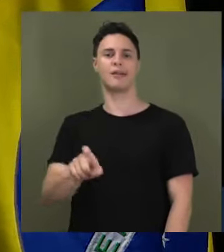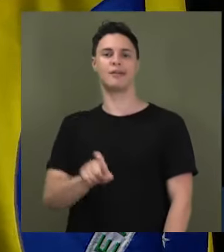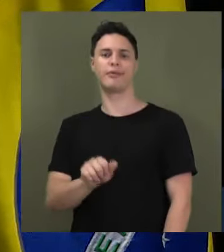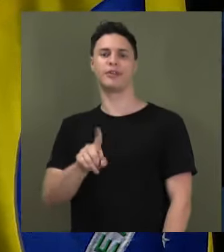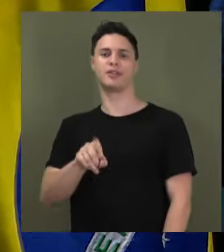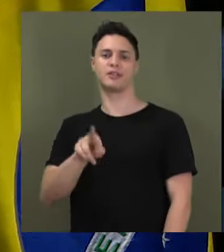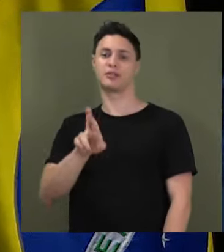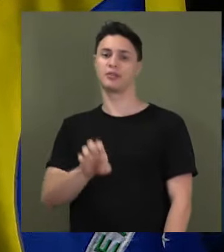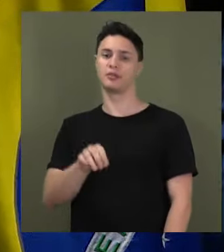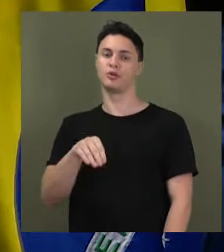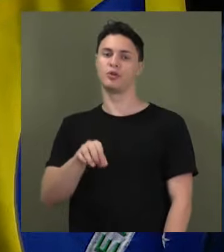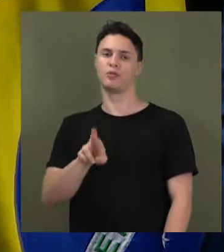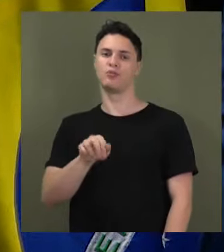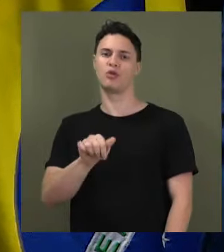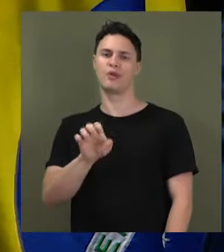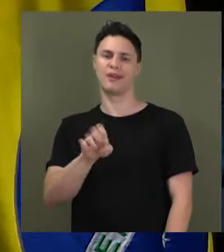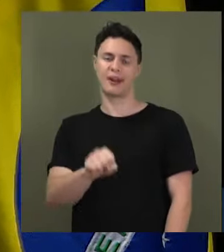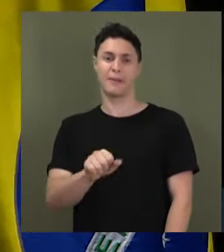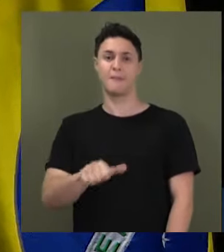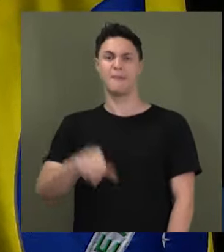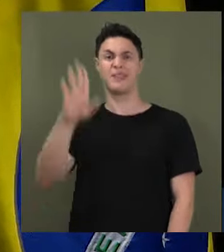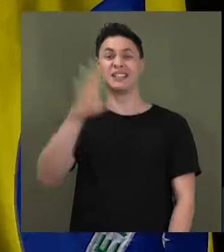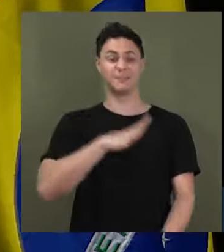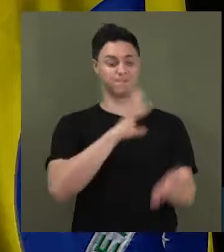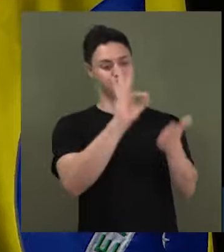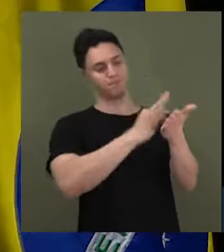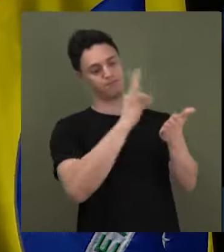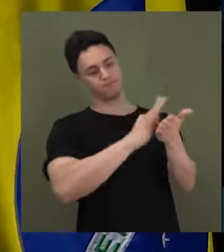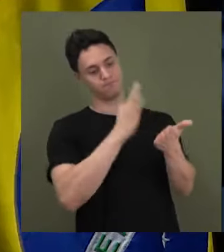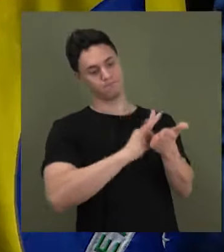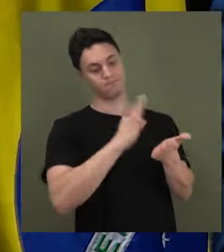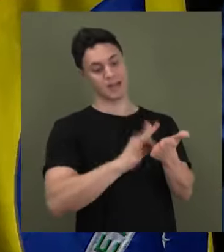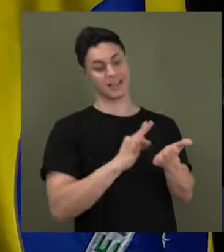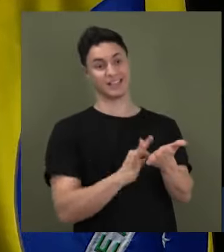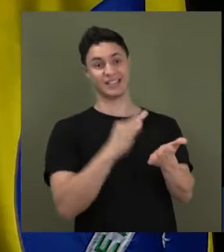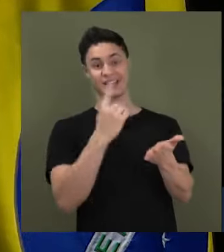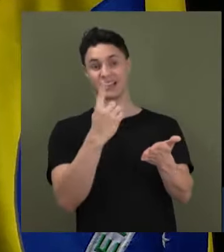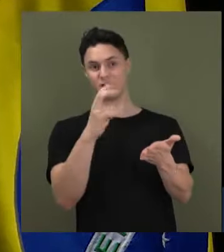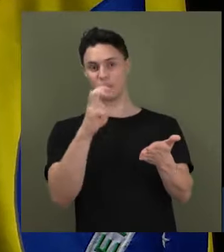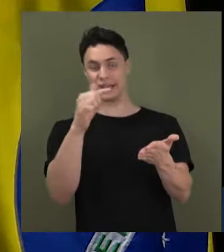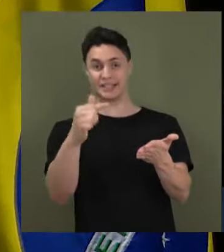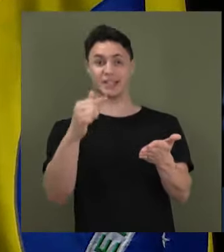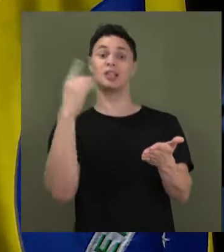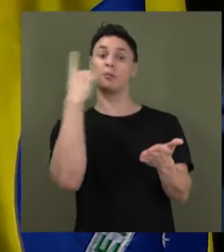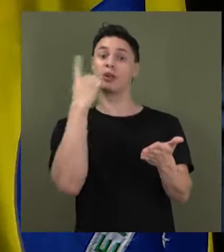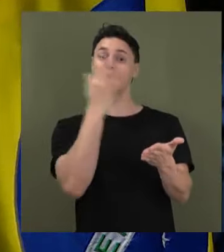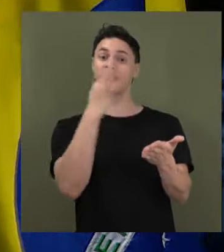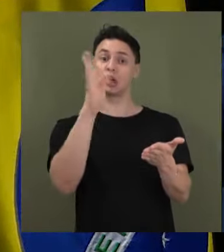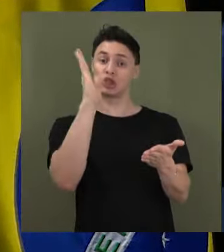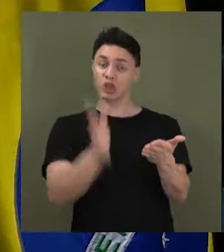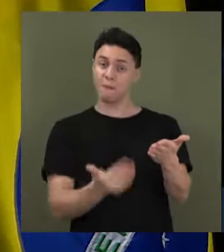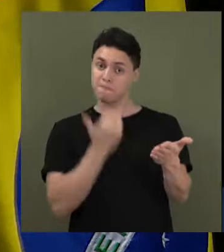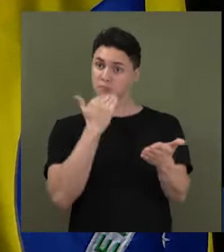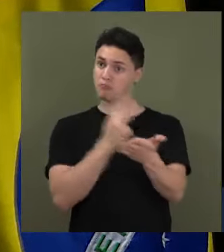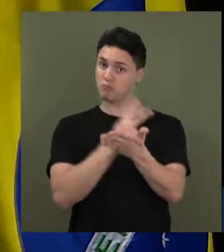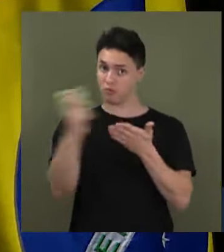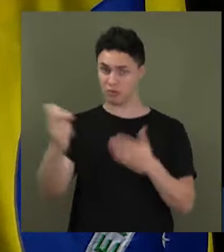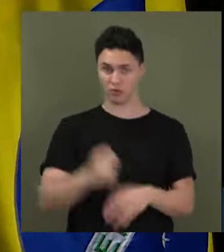de 50 laudas, assinado por 157 deputados federais,